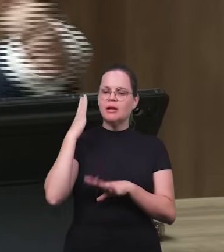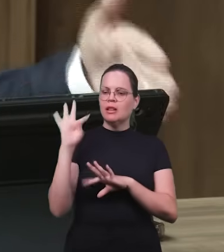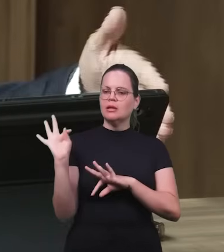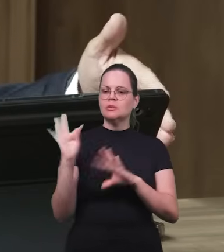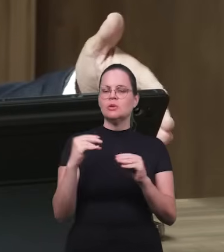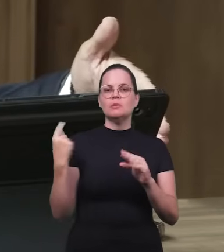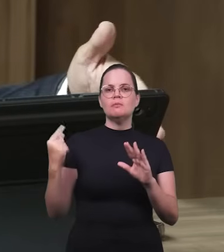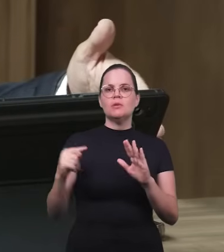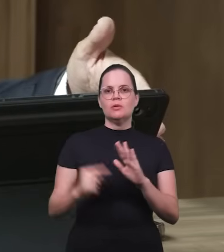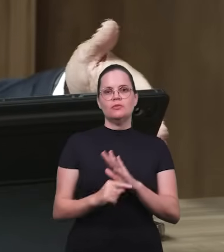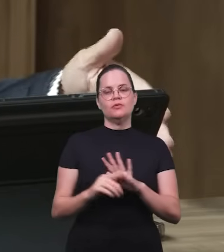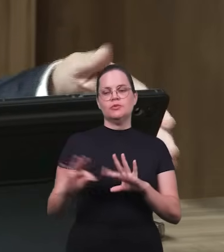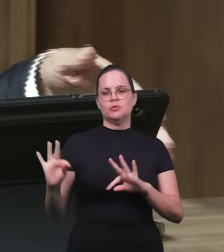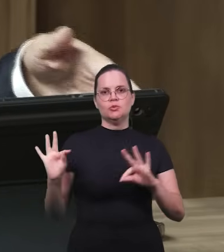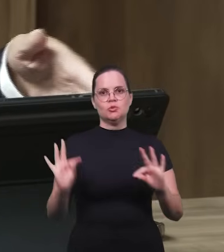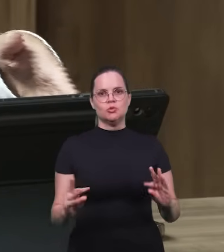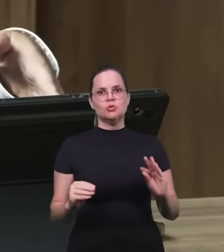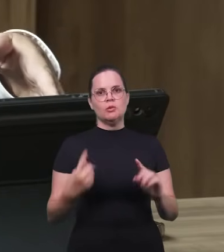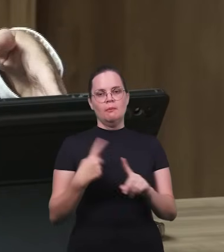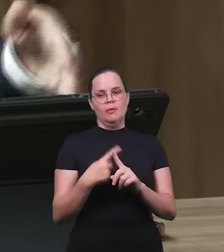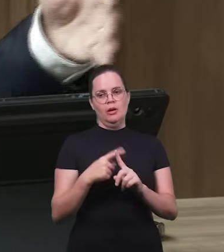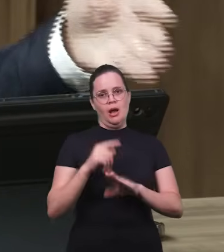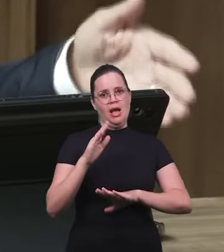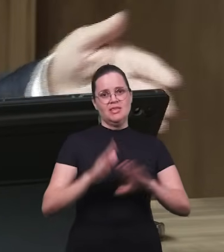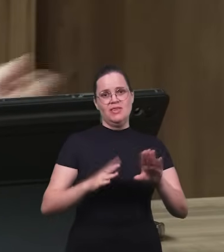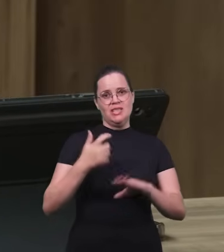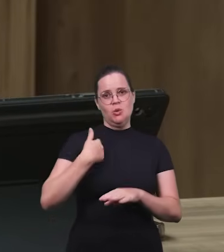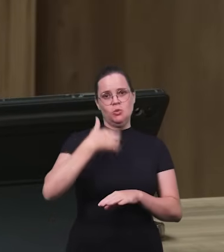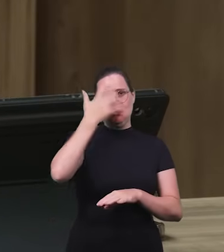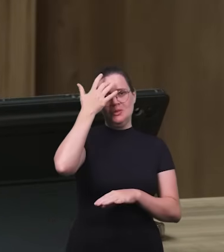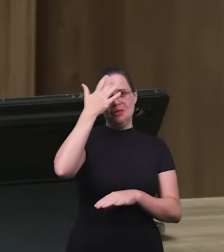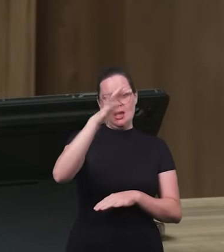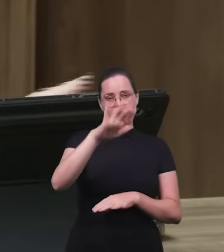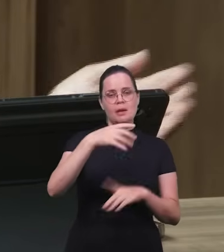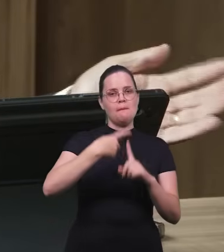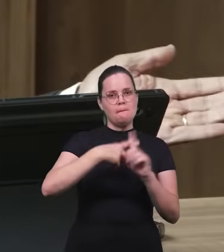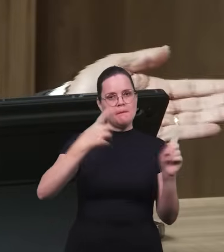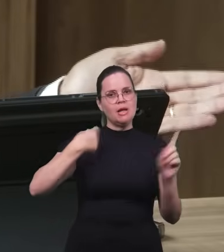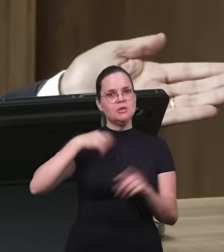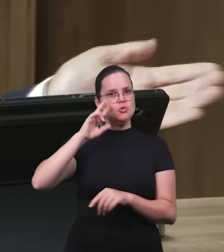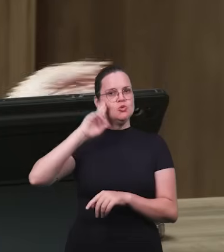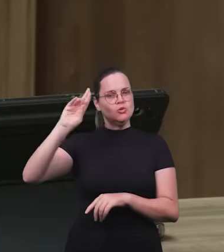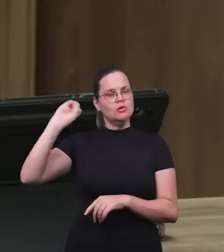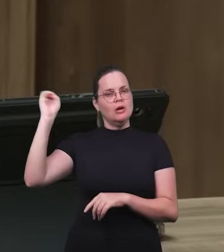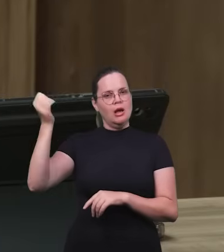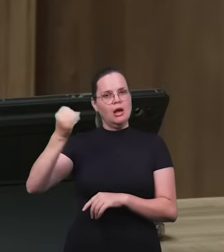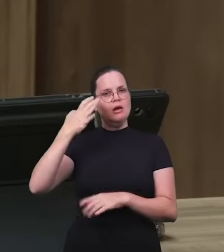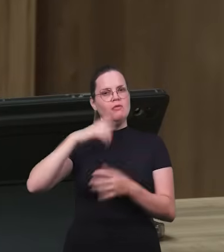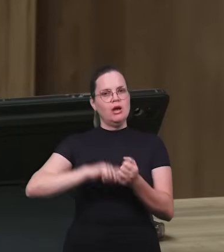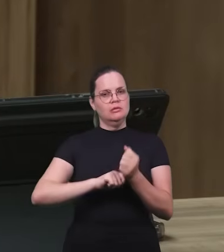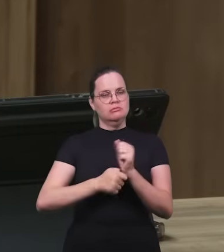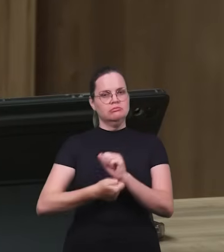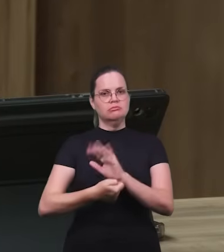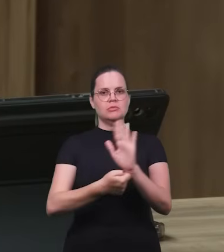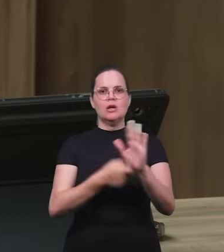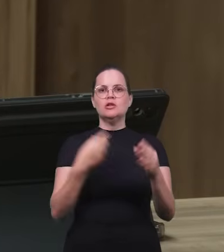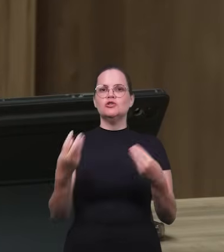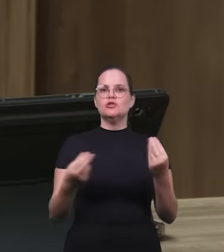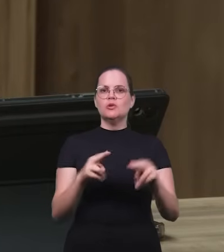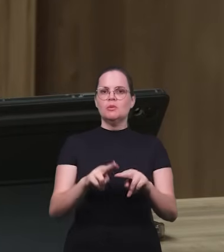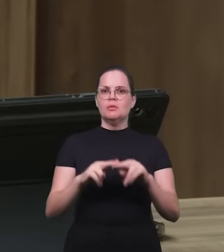está distante do nosso conhecimento, aquilo que está escondido. E o Senhor faz isso por meio dos dons espirituais,